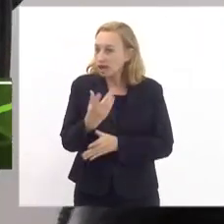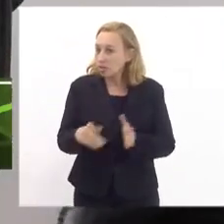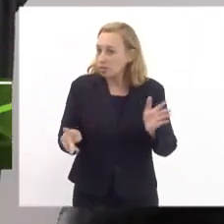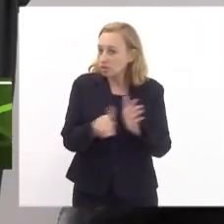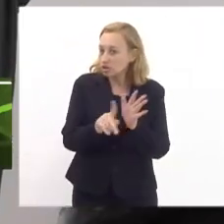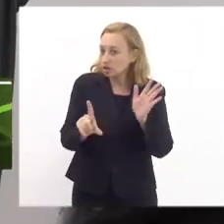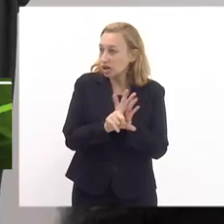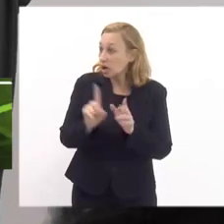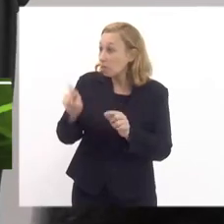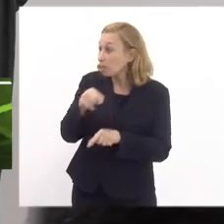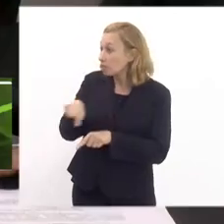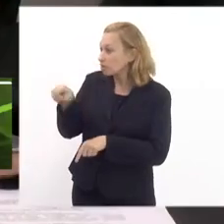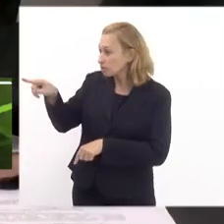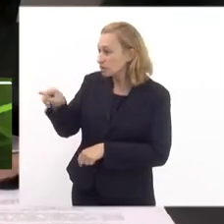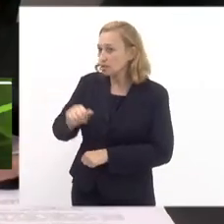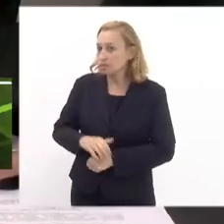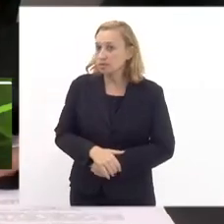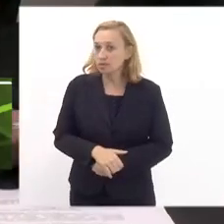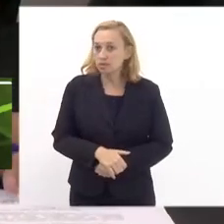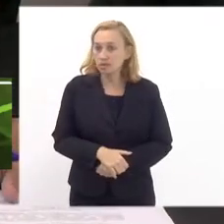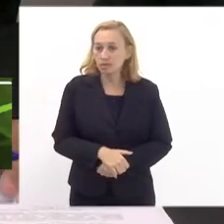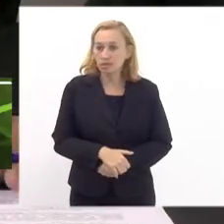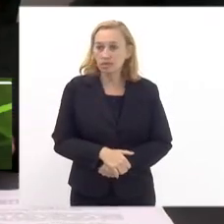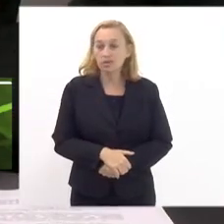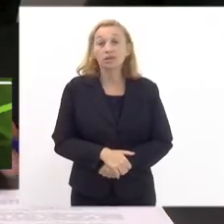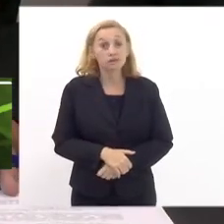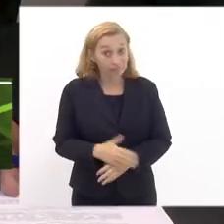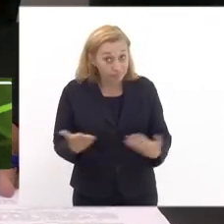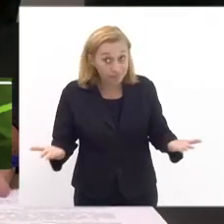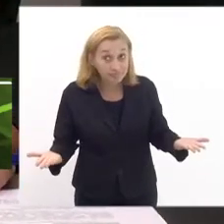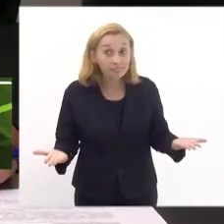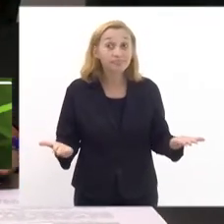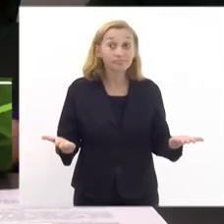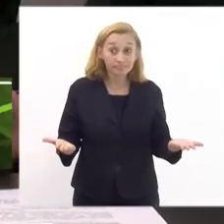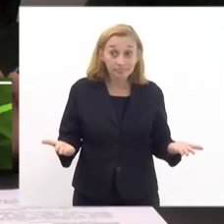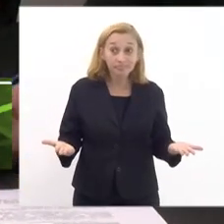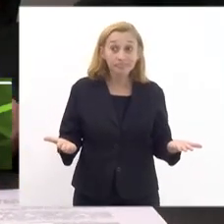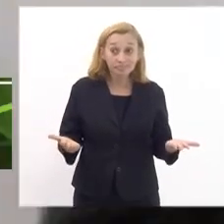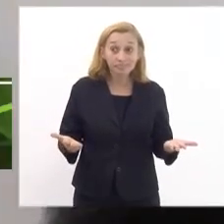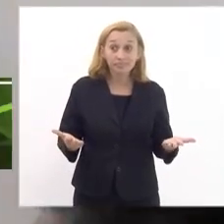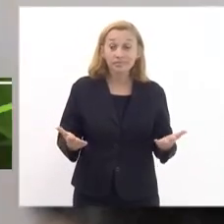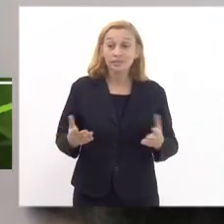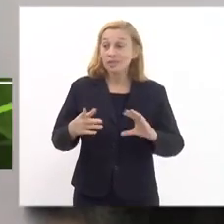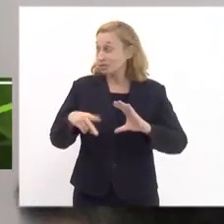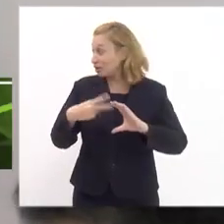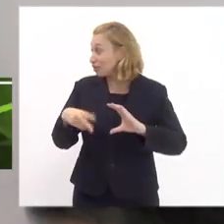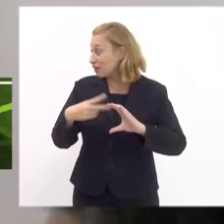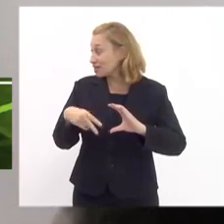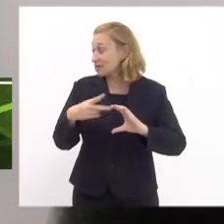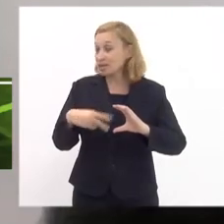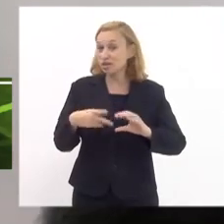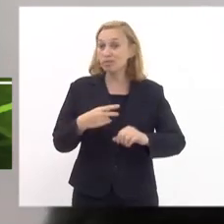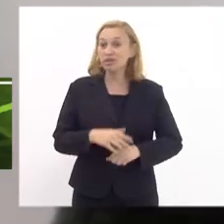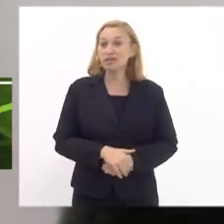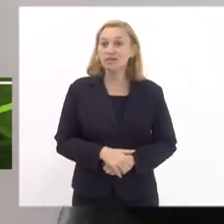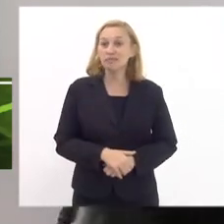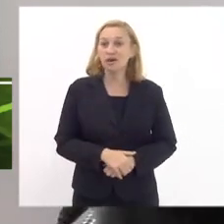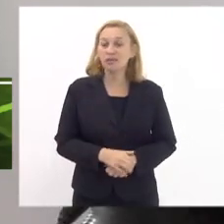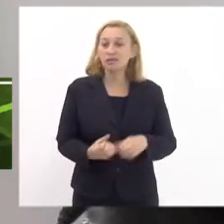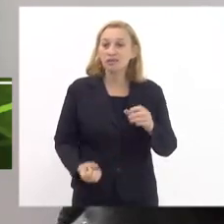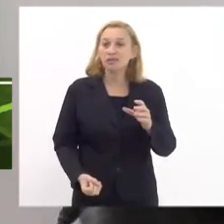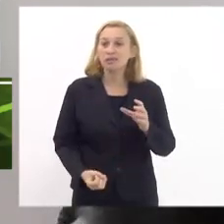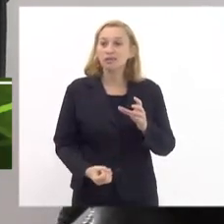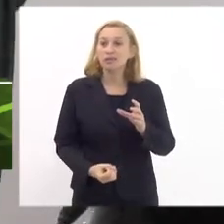proibindo isso. Vereador boçal de botar boçalidade nas câmaras municipais. Proibindo que faça uma lei como essa.